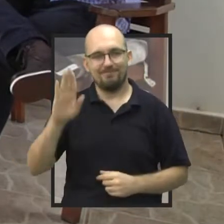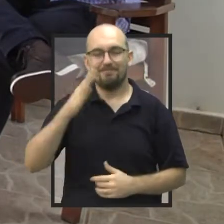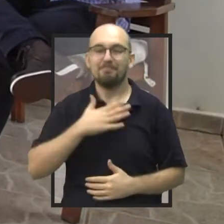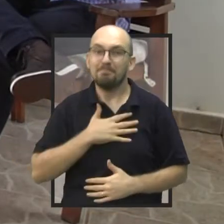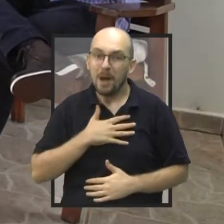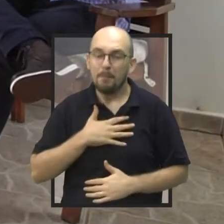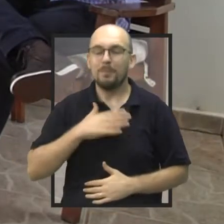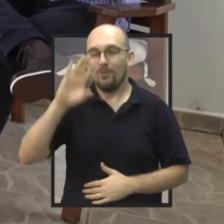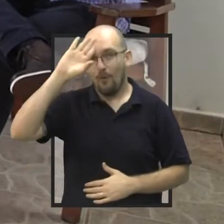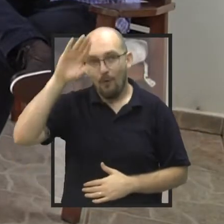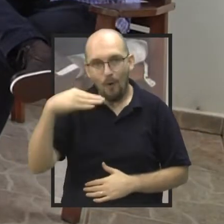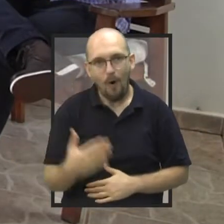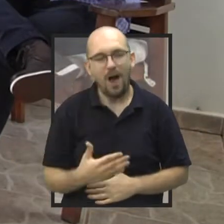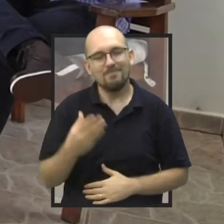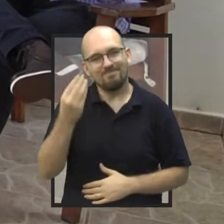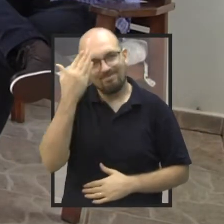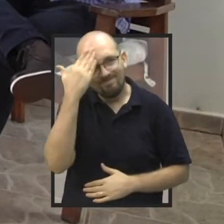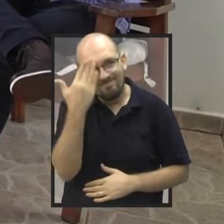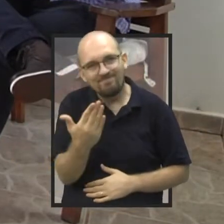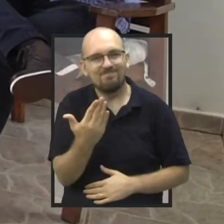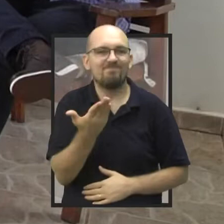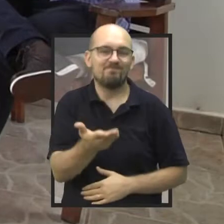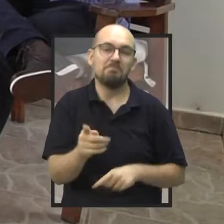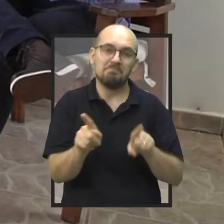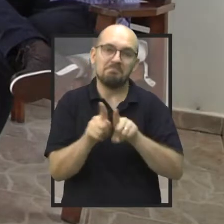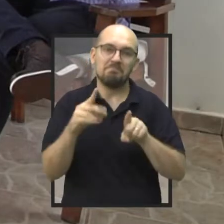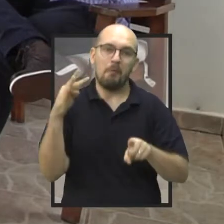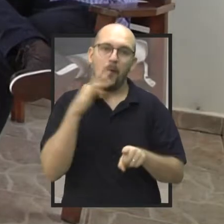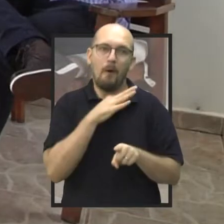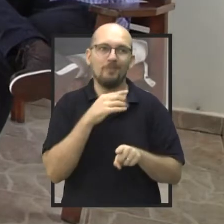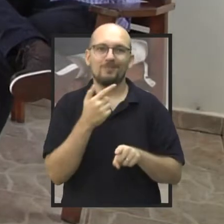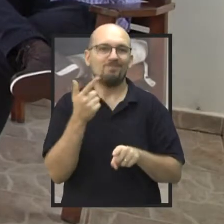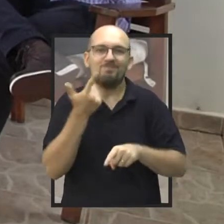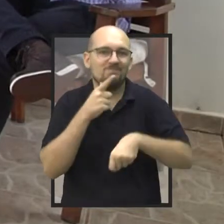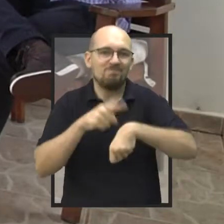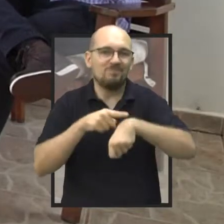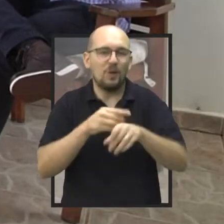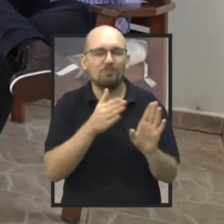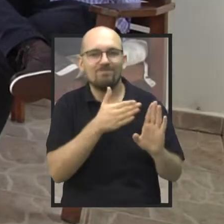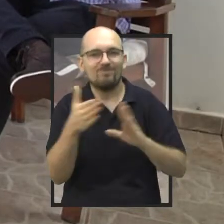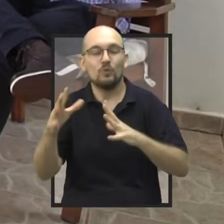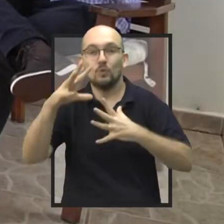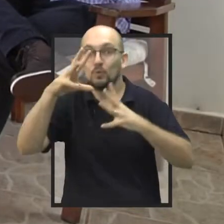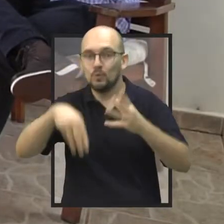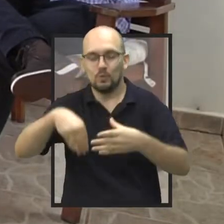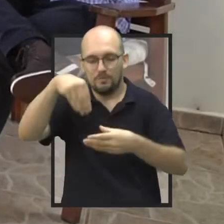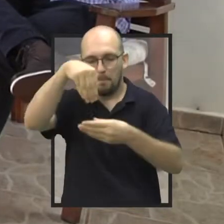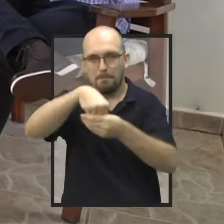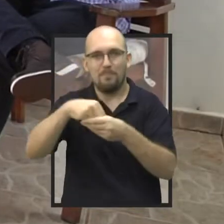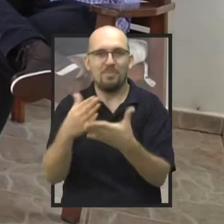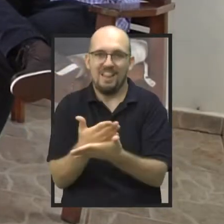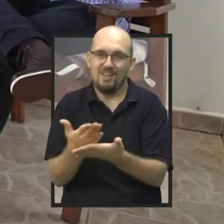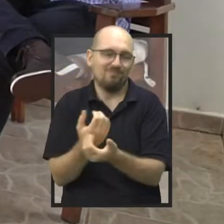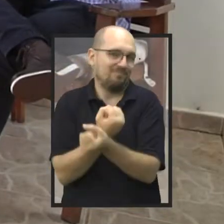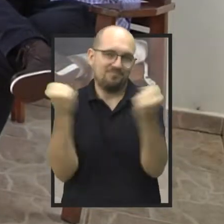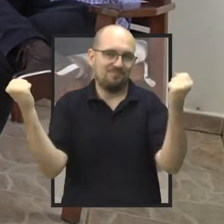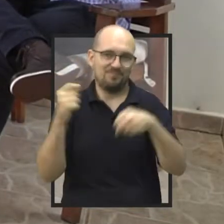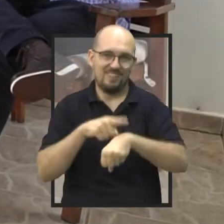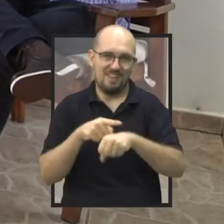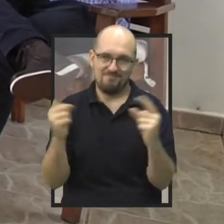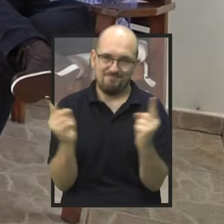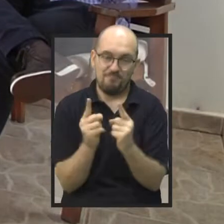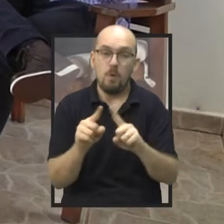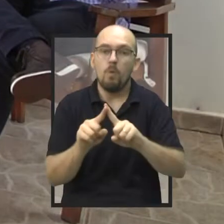é uma honra muito gratificante. A gente, claro, não conseguiu falar sobre tudo o que o livro traz nesta entrevista por conta do